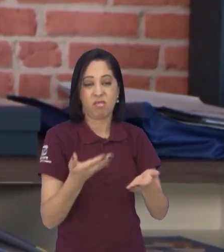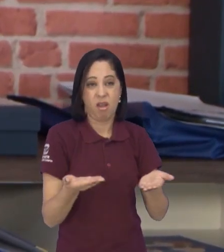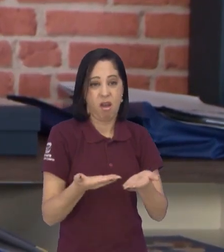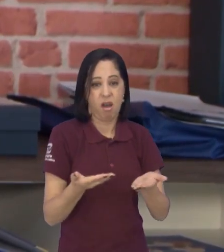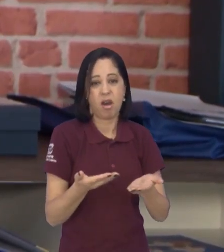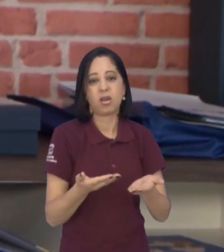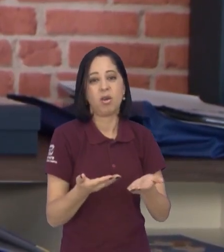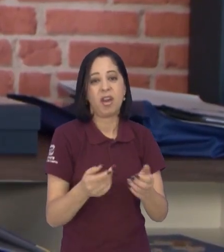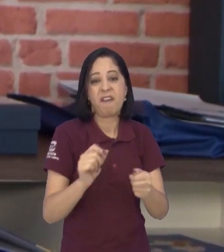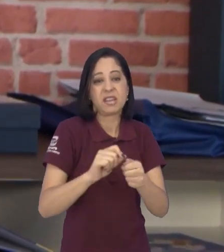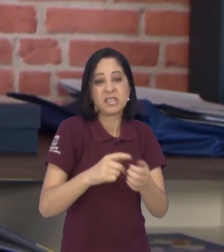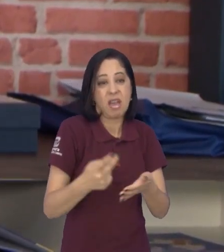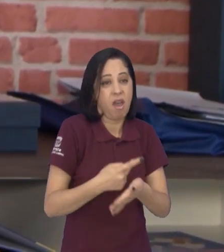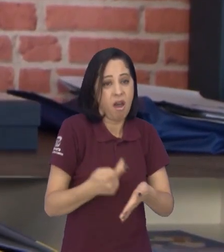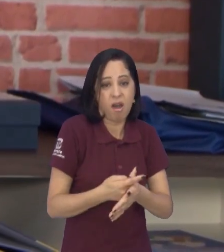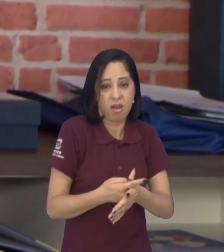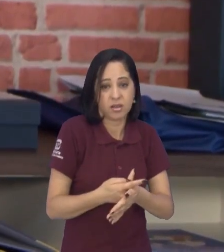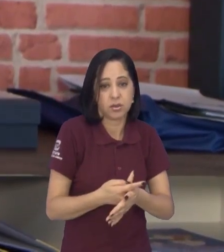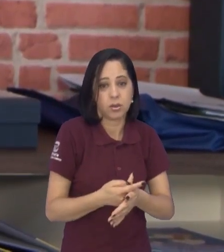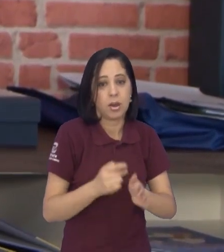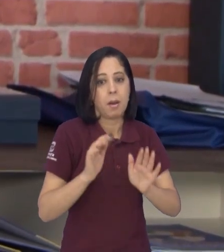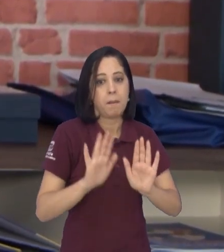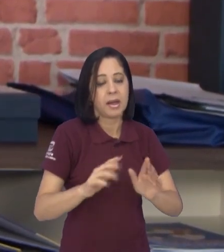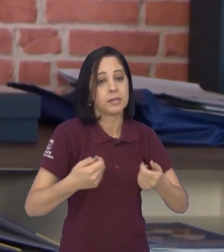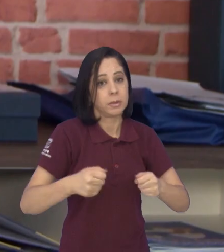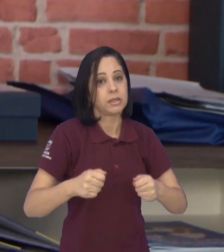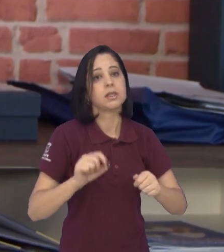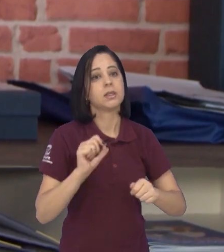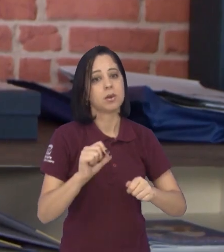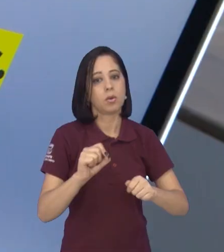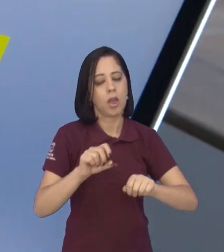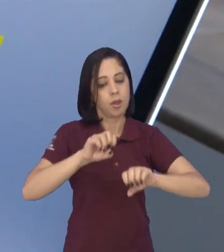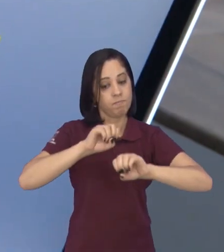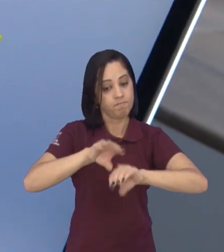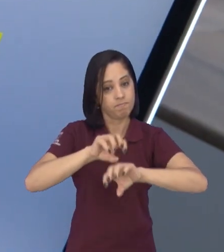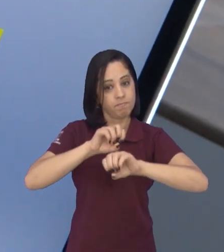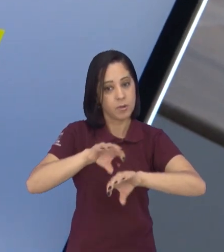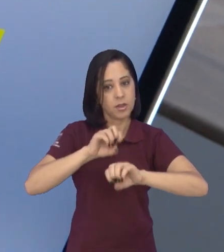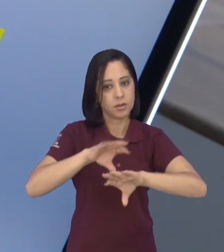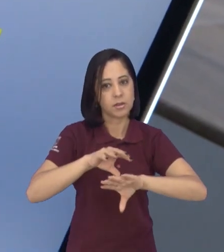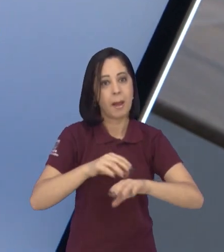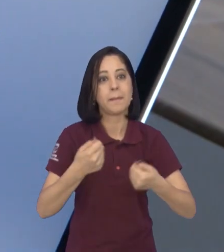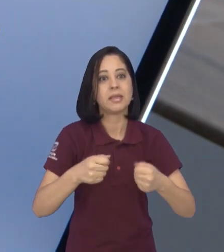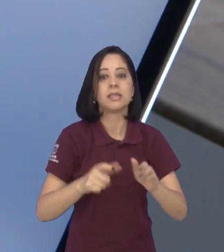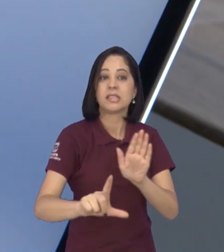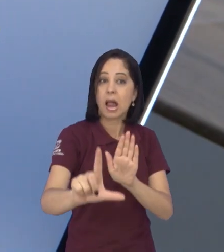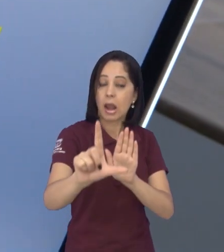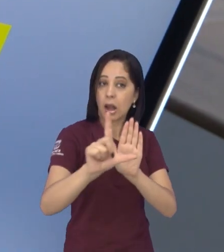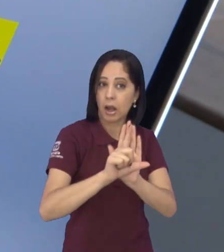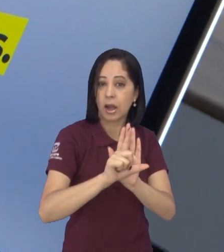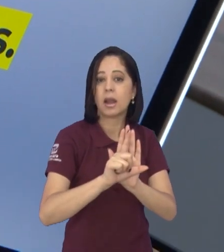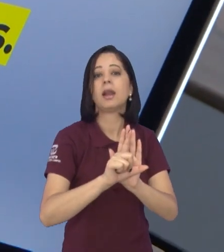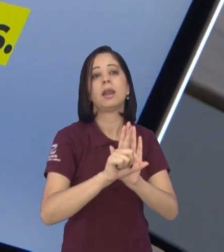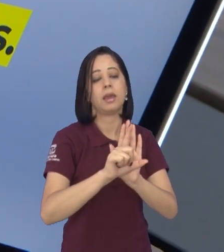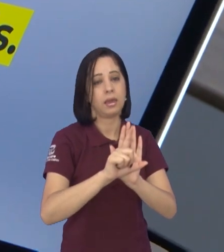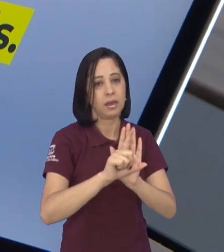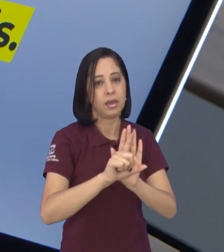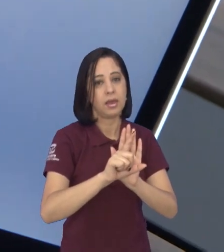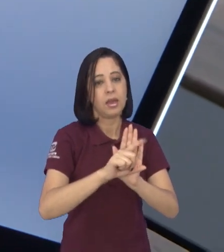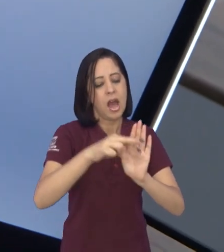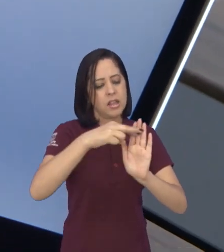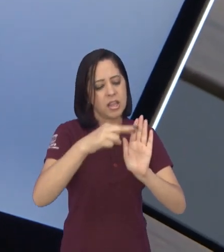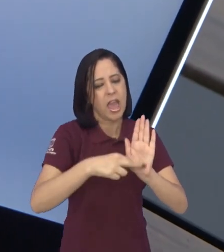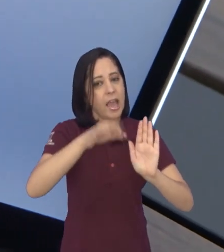de forma errada. O correto é a ação multidisciplinar. Precisa ter, a Lei Geral de Proteção de Dados exige que você tenha